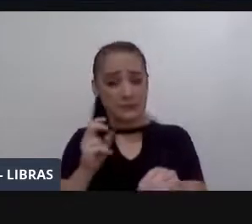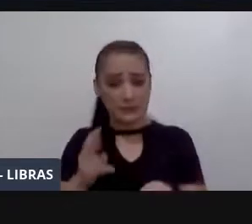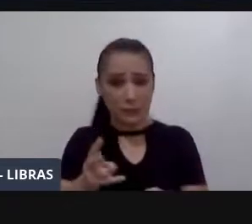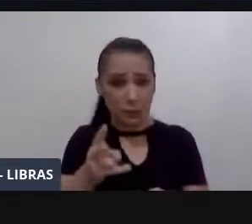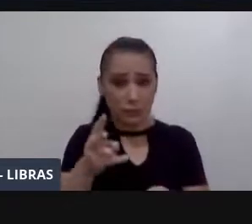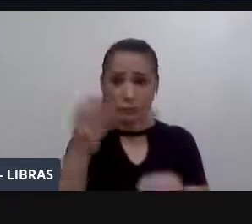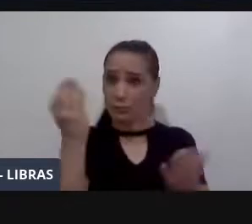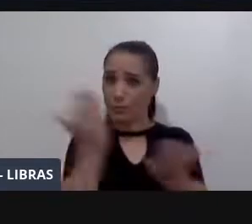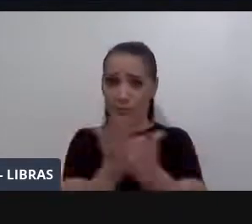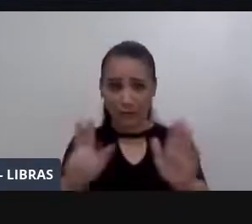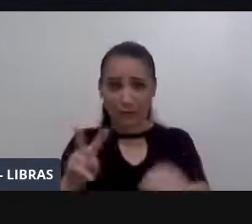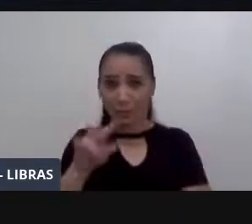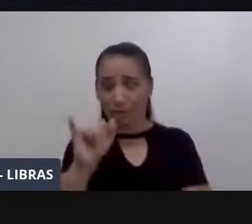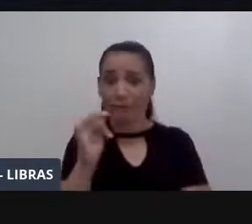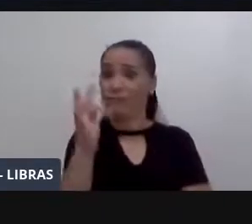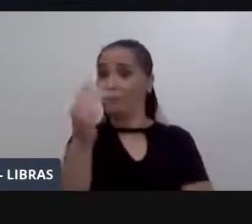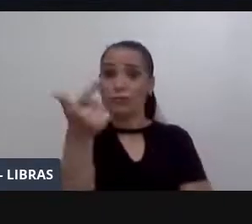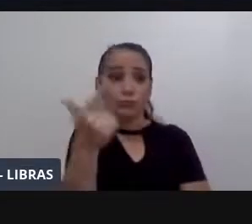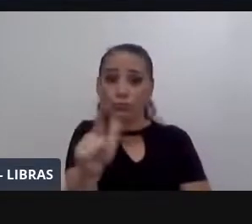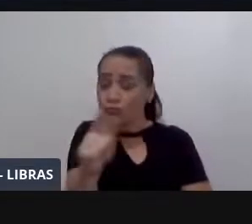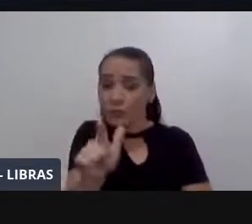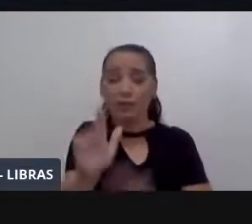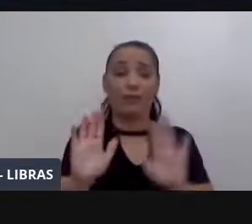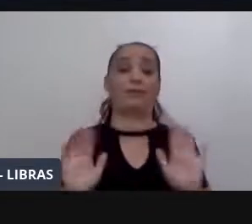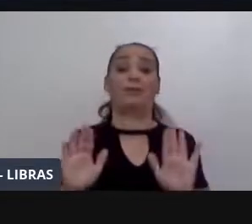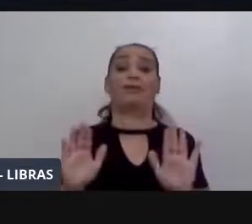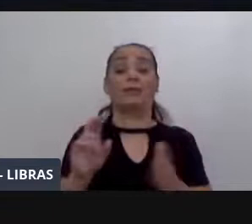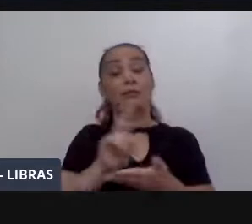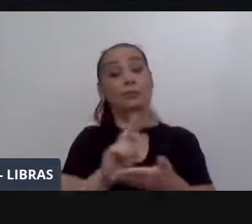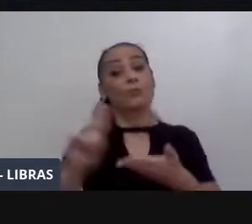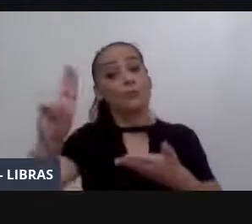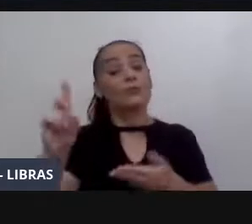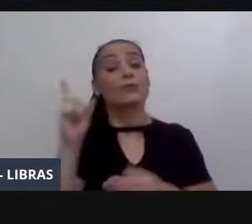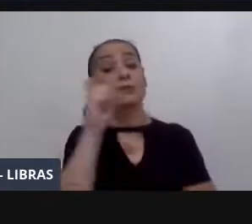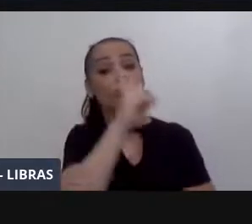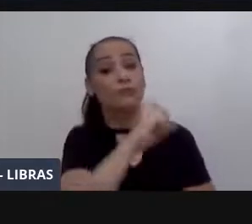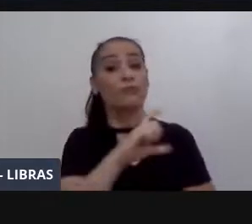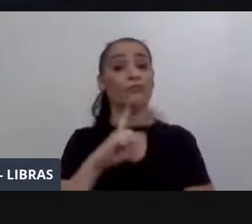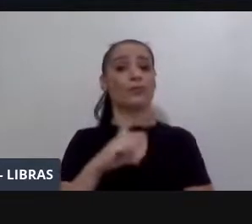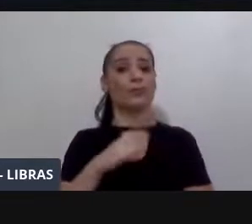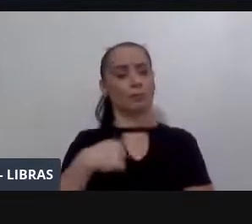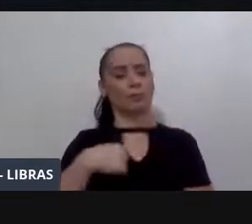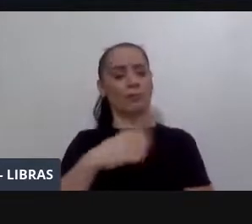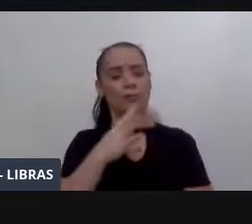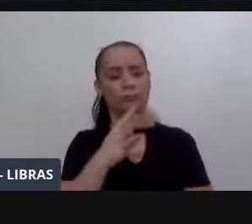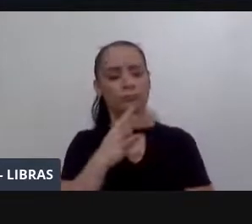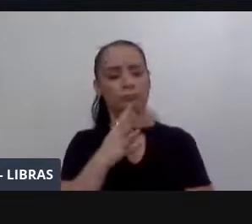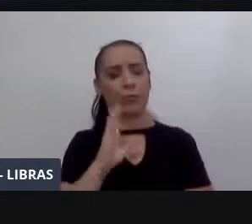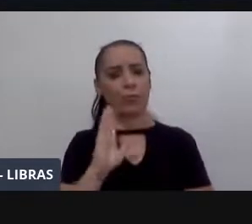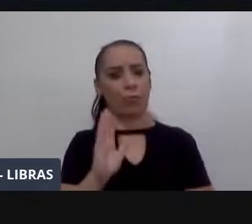tá certo? Então, na verdade, a universidade tem dificuldades, e eu reconheço, porque ela fala o quê? As universidades não